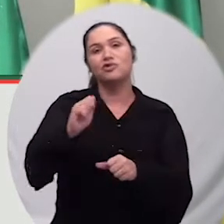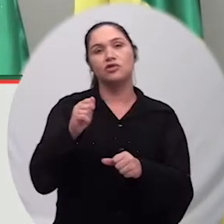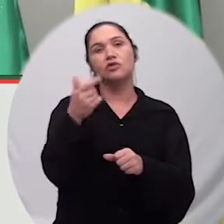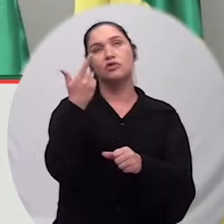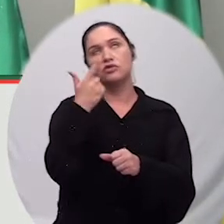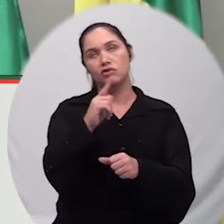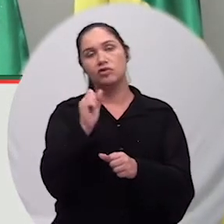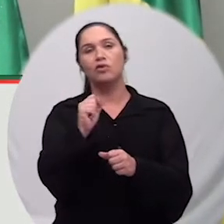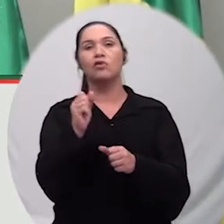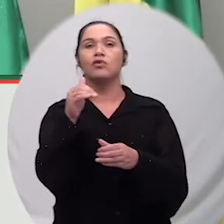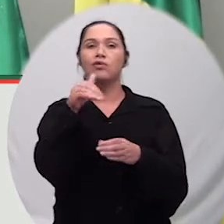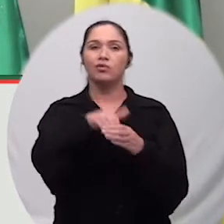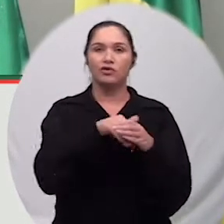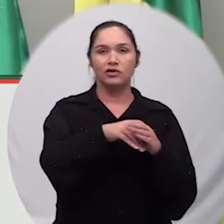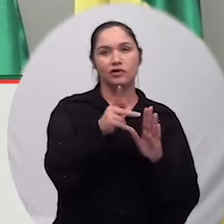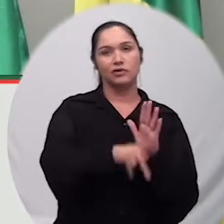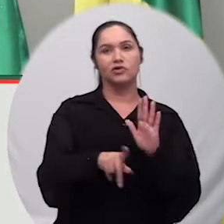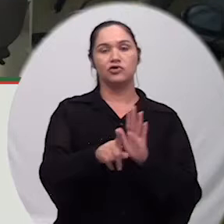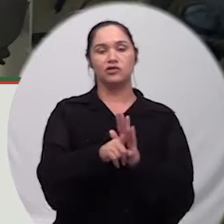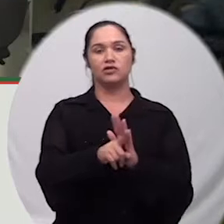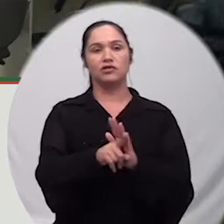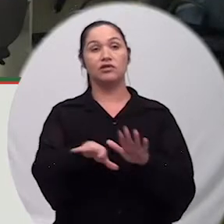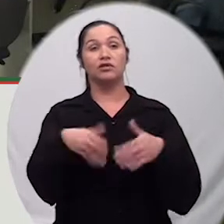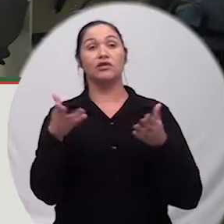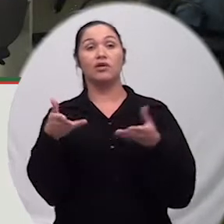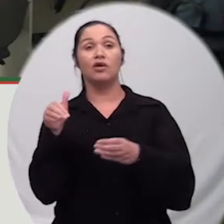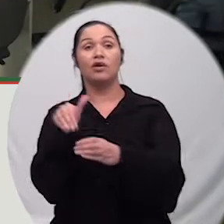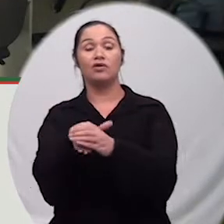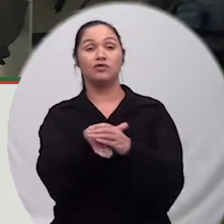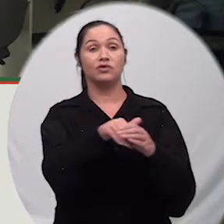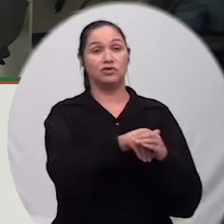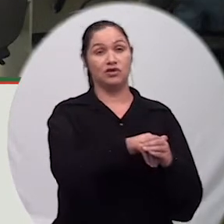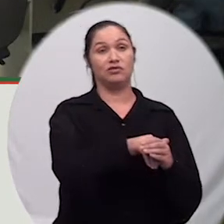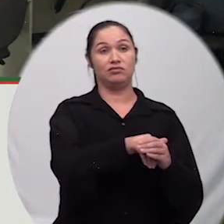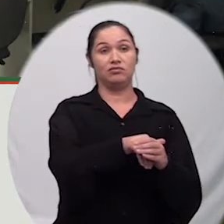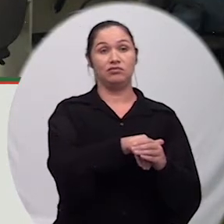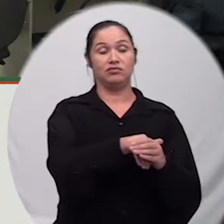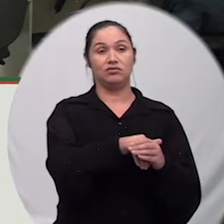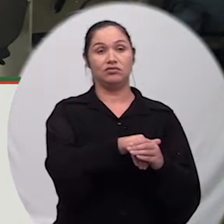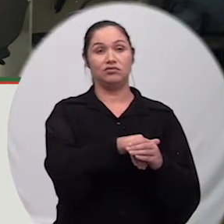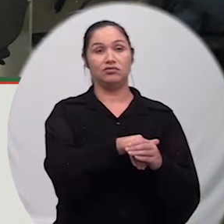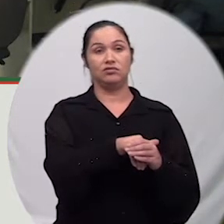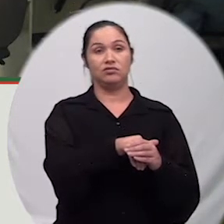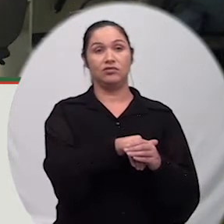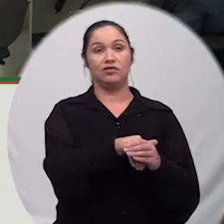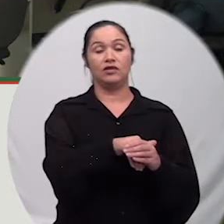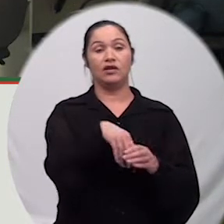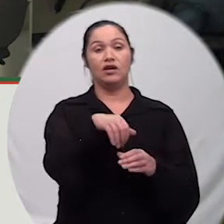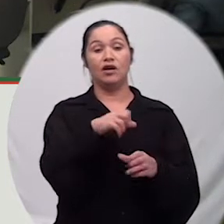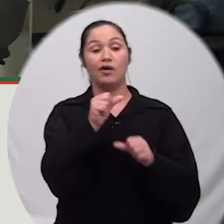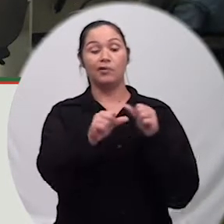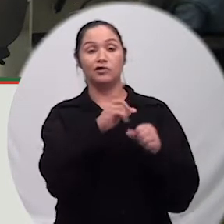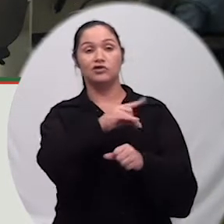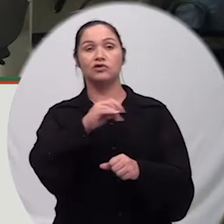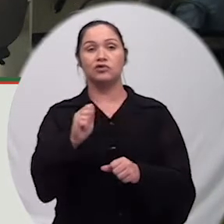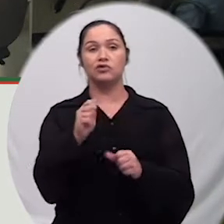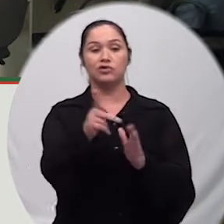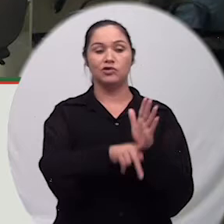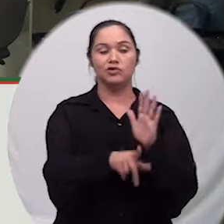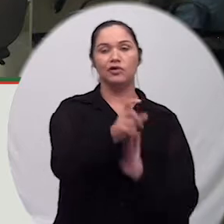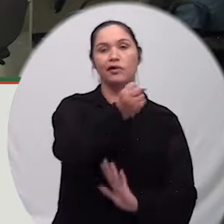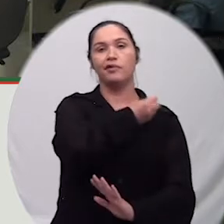desse projeto. Está em votação o adiamento por prazo indeterminado do PLC